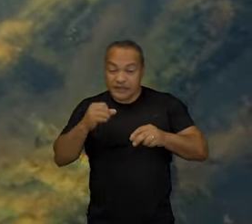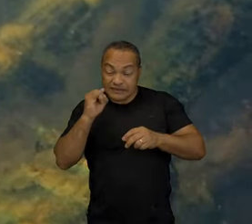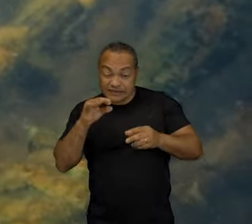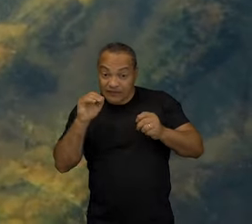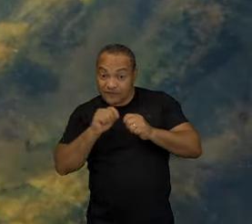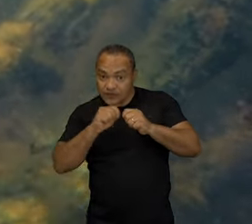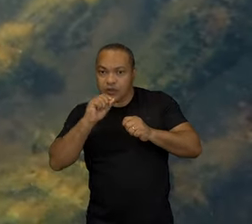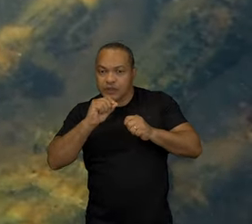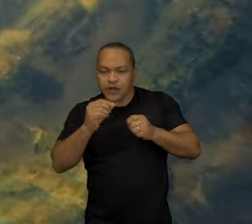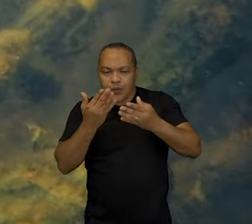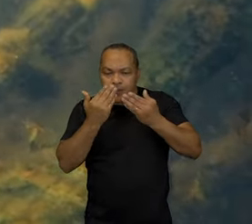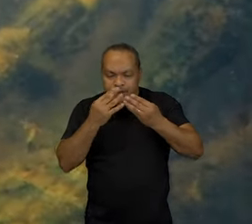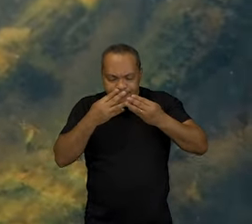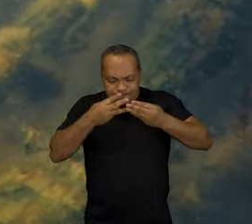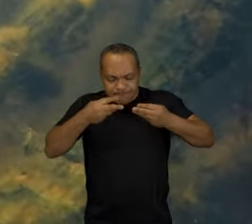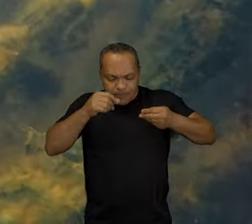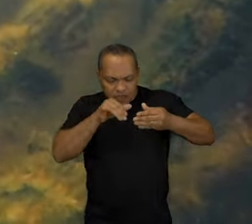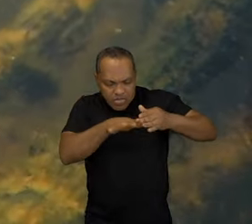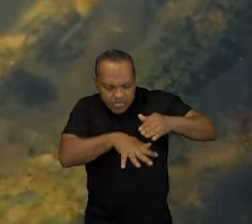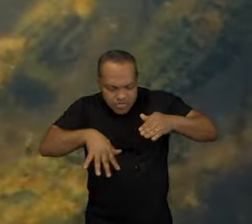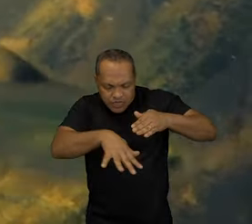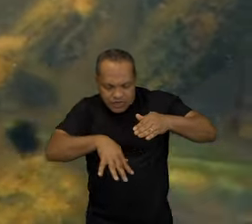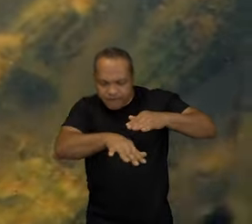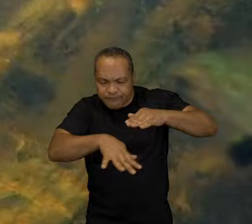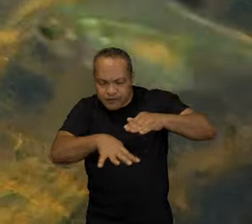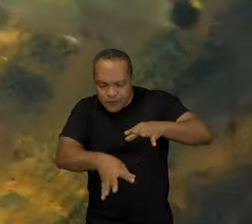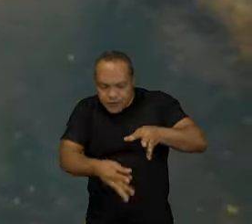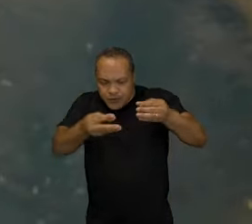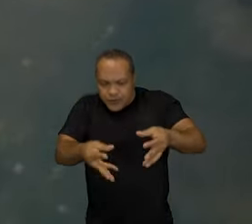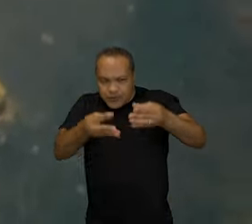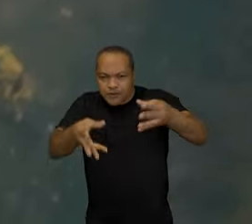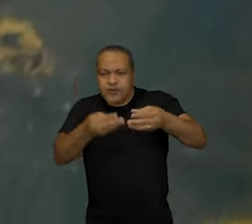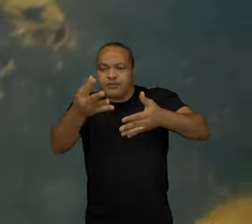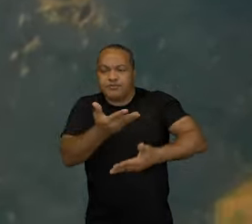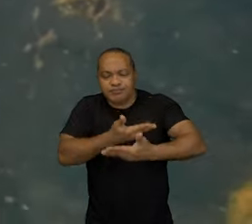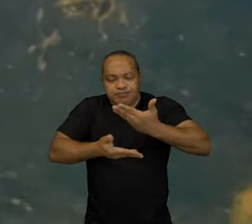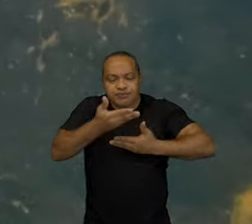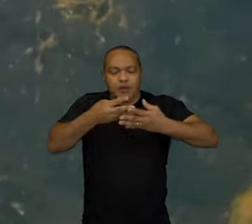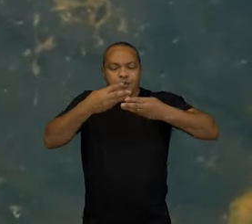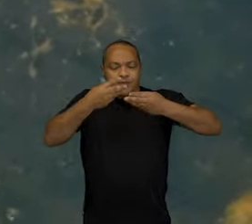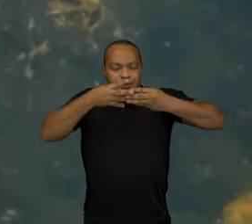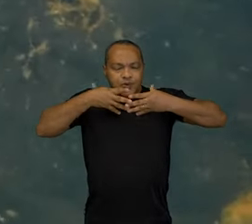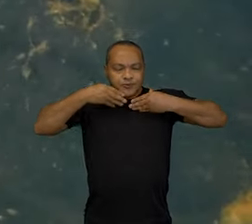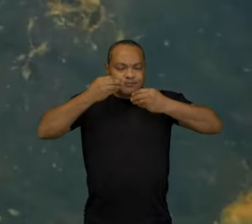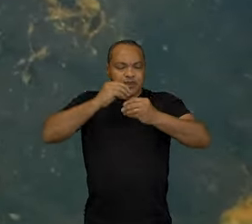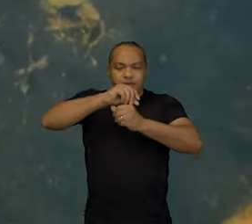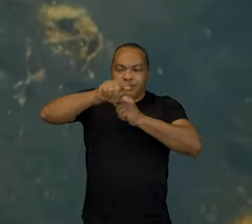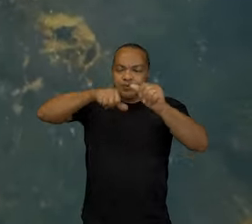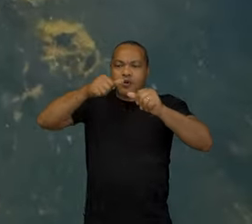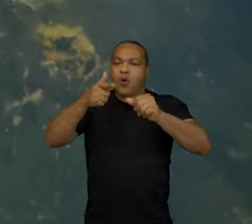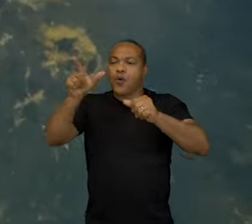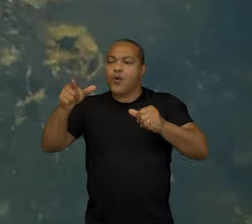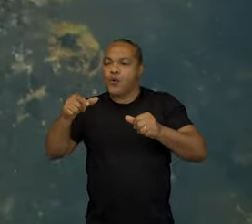fazer isso, os nutrientes que estavam no fundo do rio ou aderidos às superfícies retornam para a